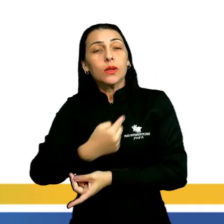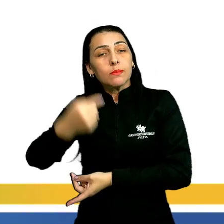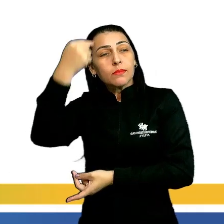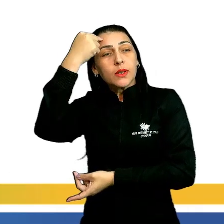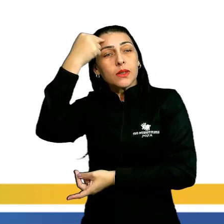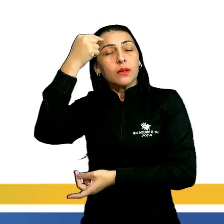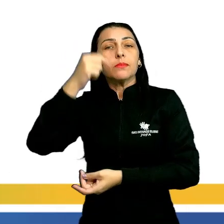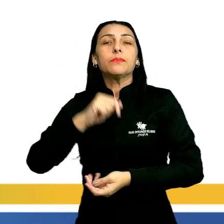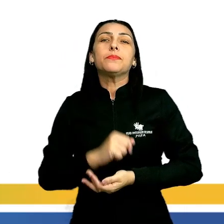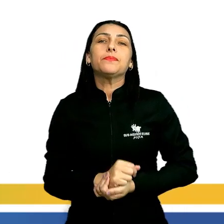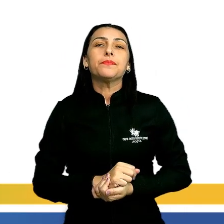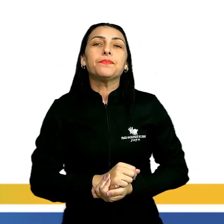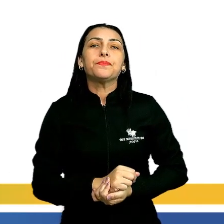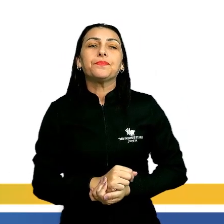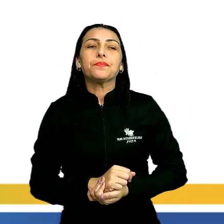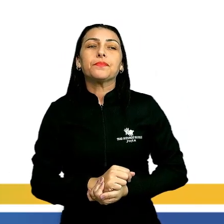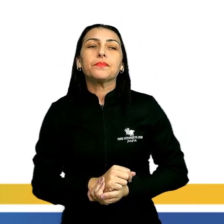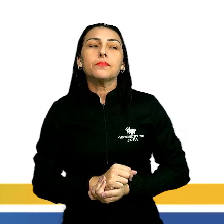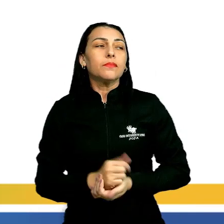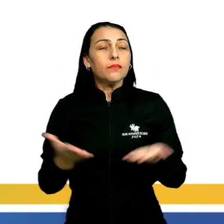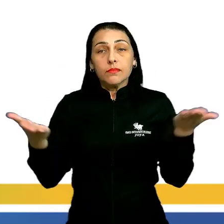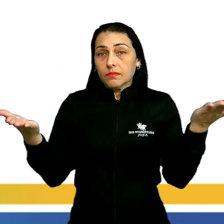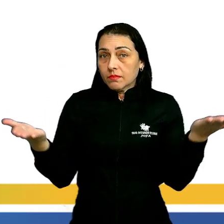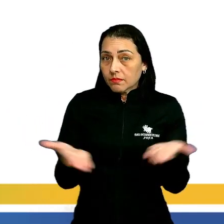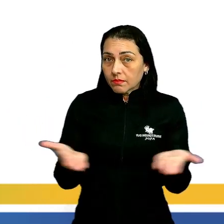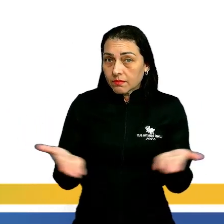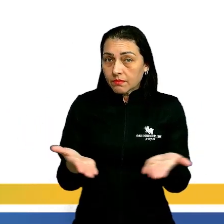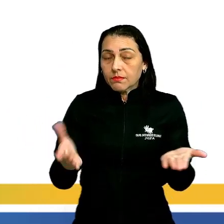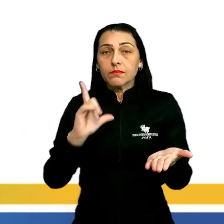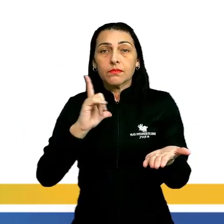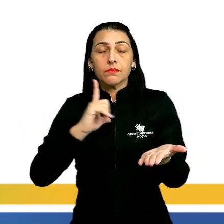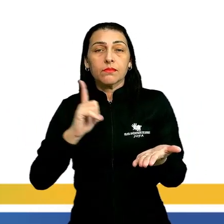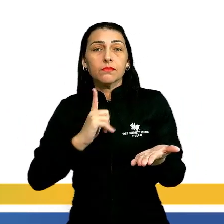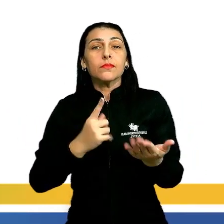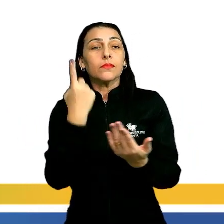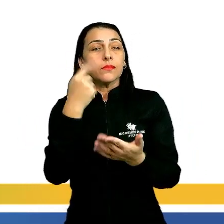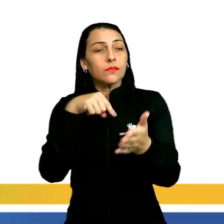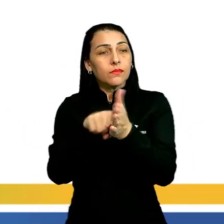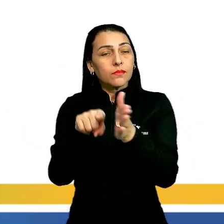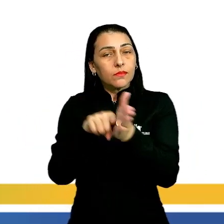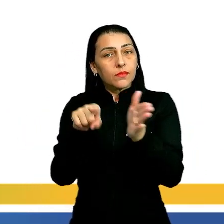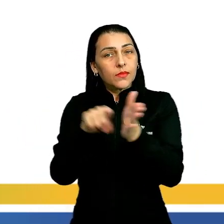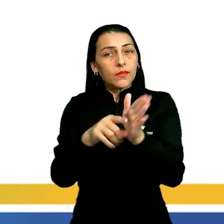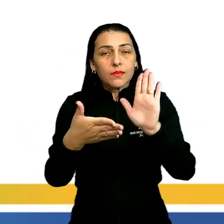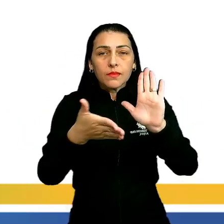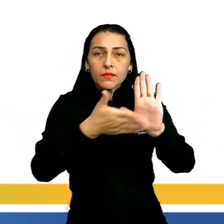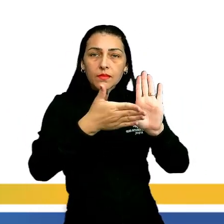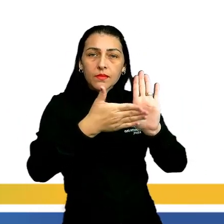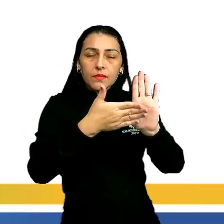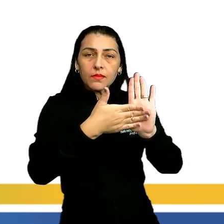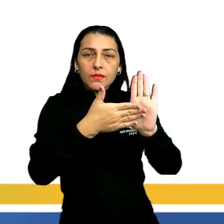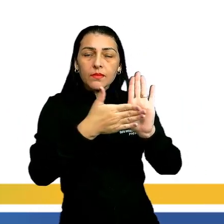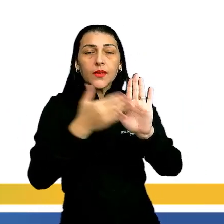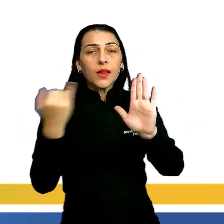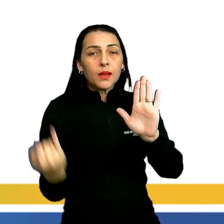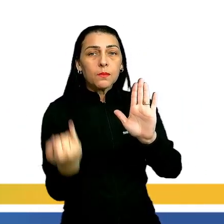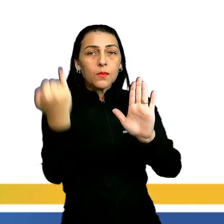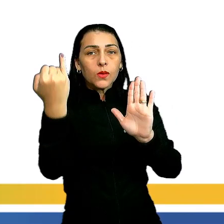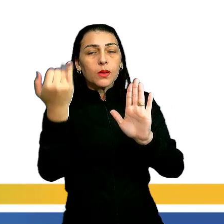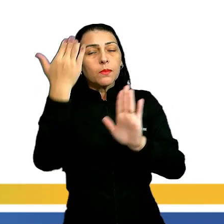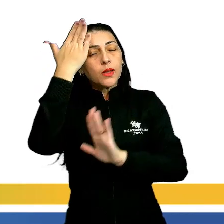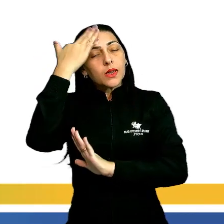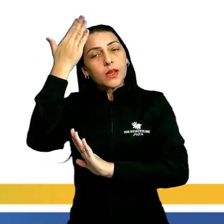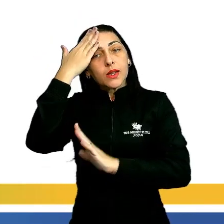pensa. Bom, então agora nós temos aí uma questão proposta que ela é muito importante